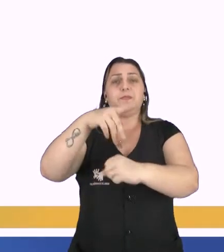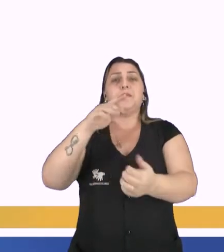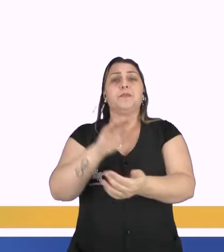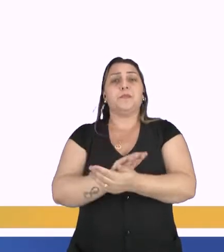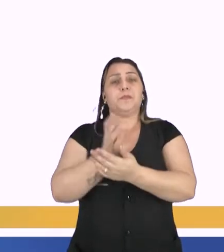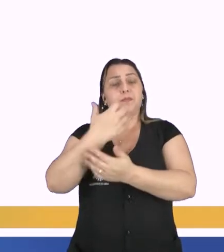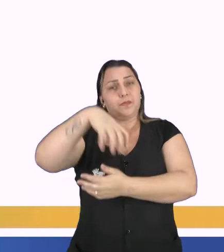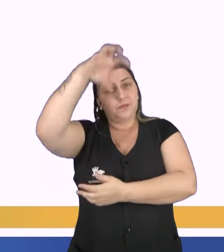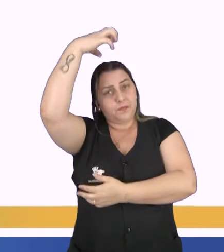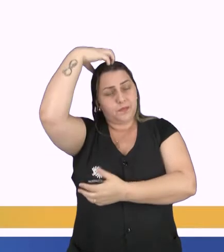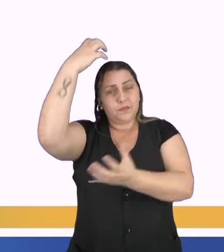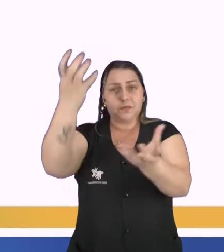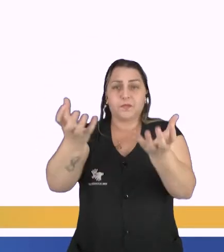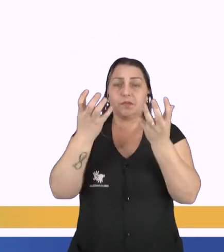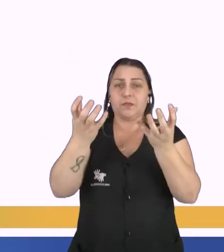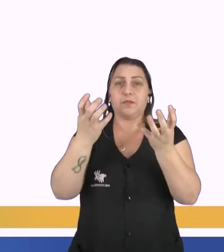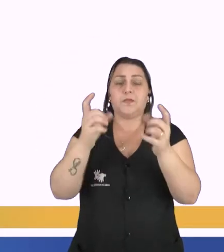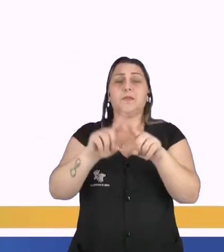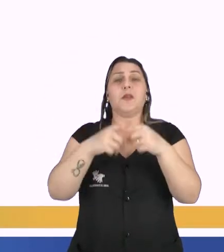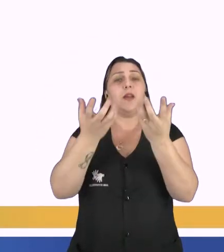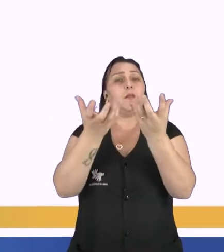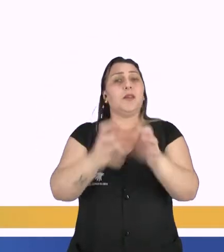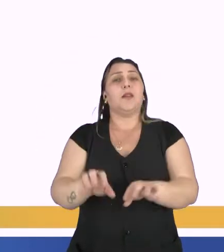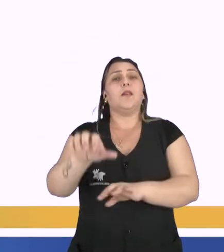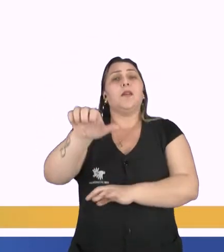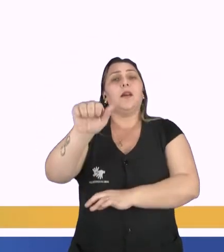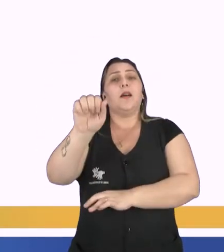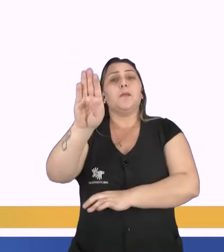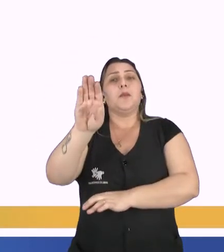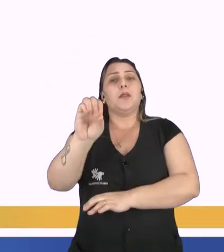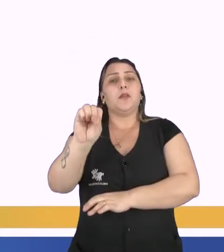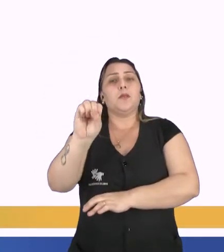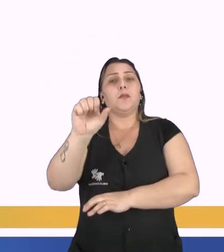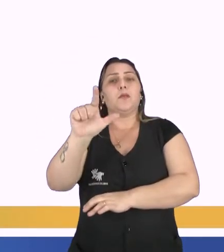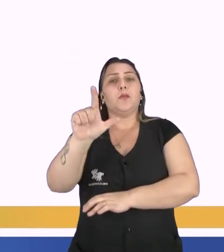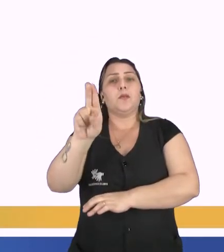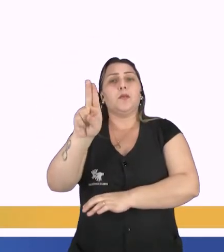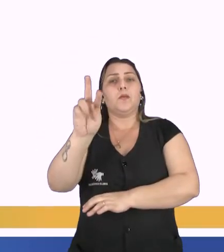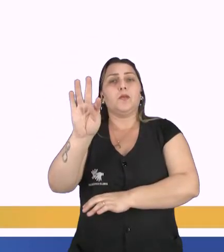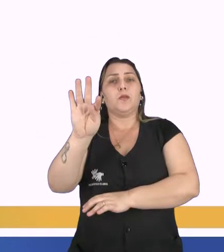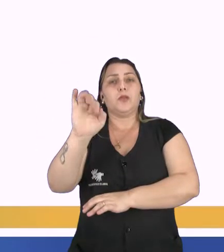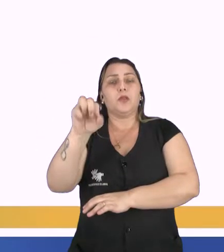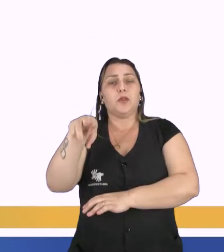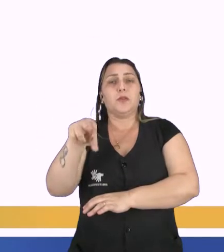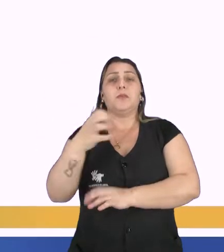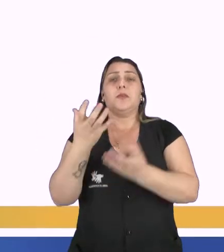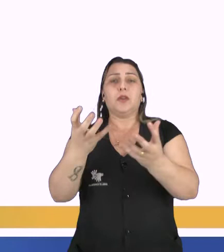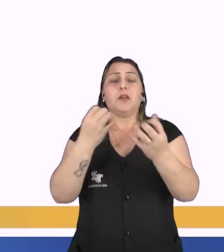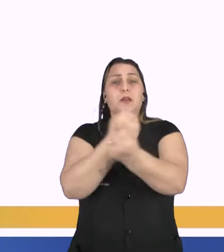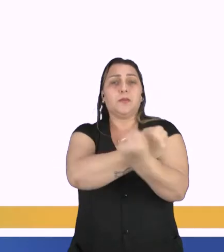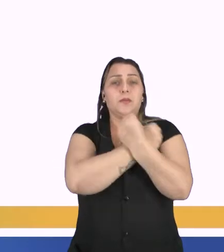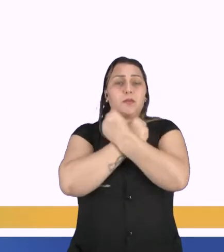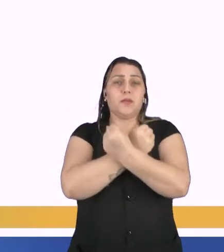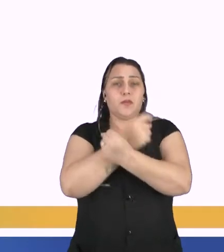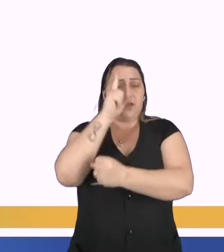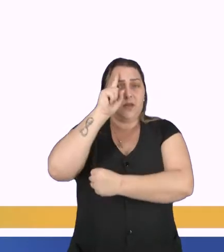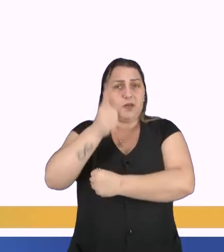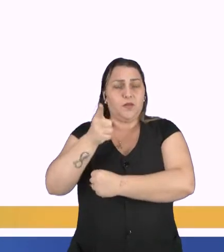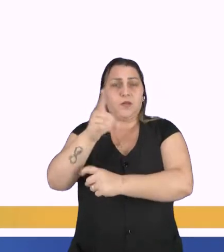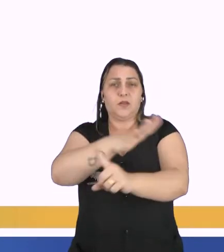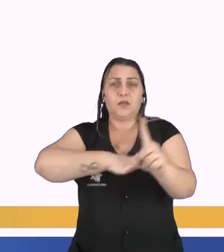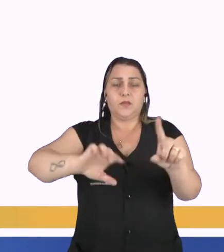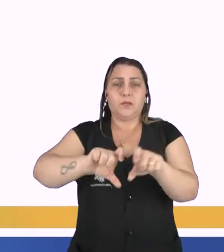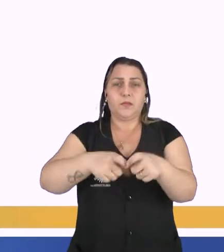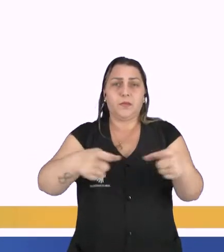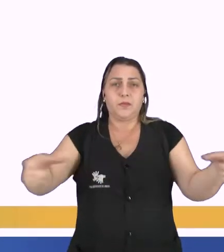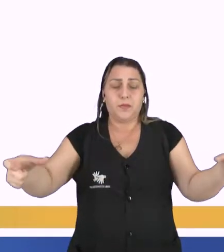a monarquia, mas sem um absolutismo, né? E queriam manter a escravidão e a ordem social. Muitos desejavam ampliar